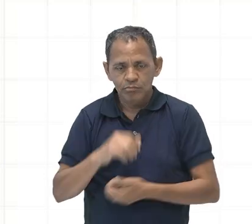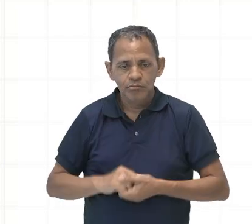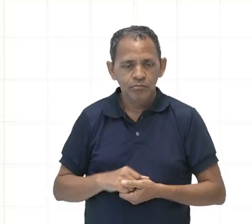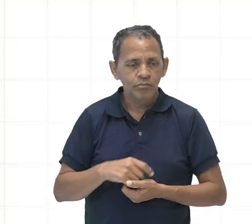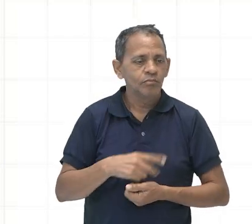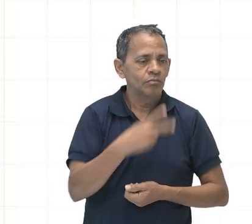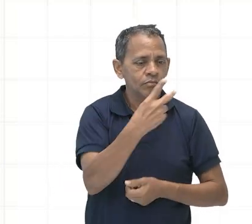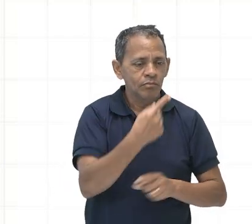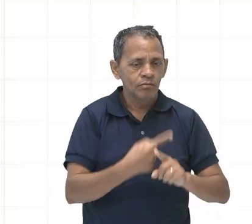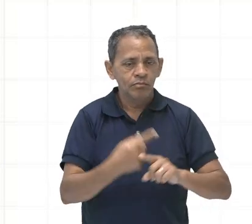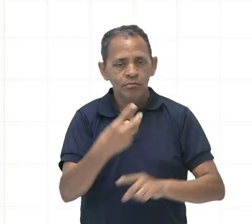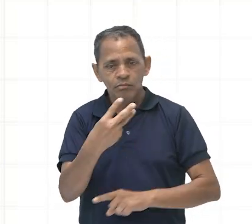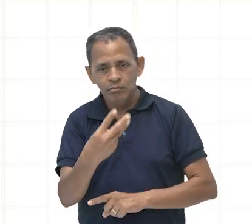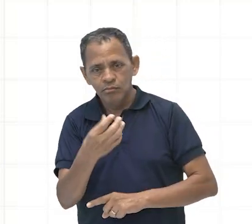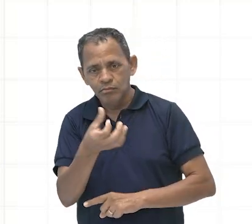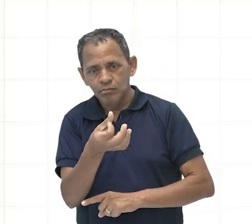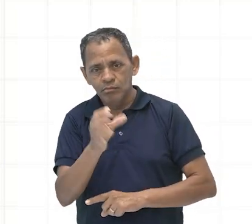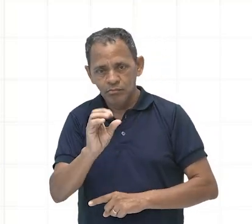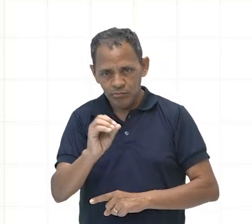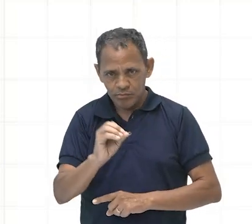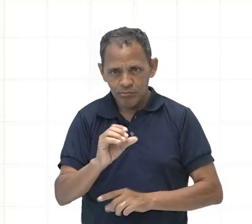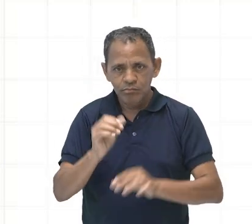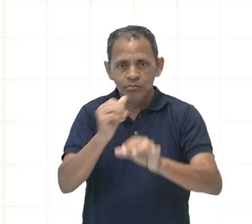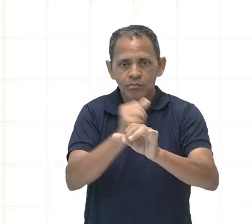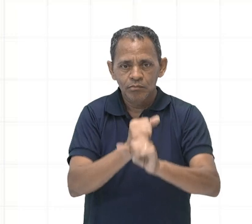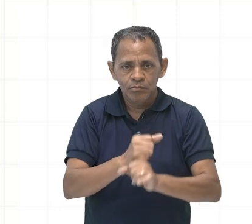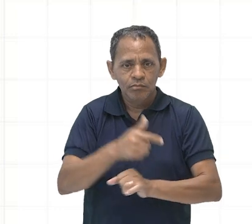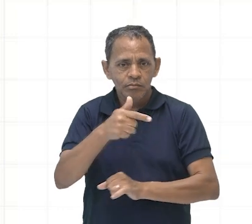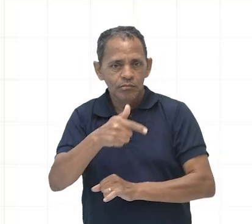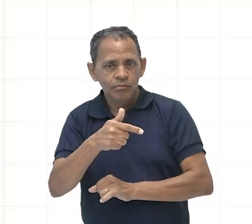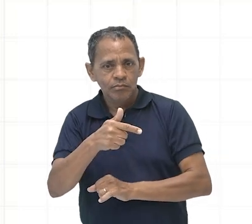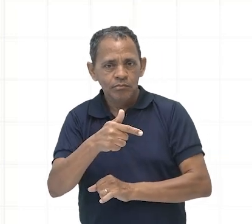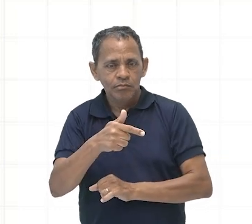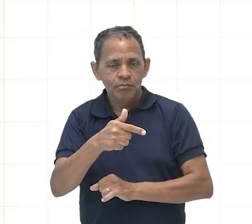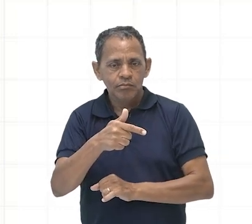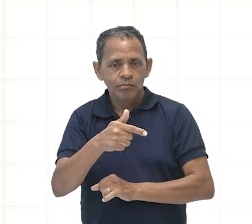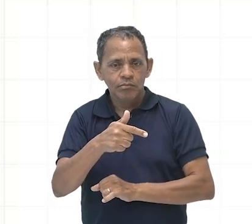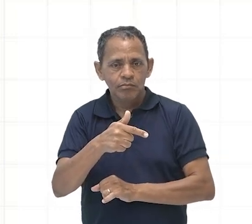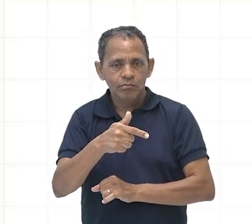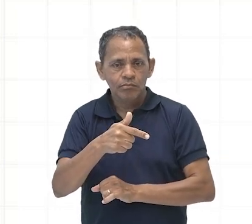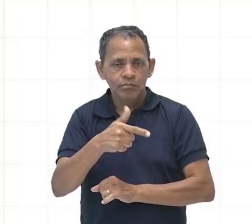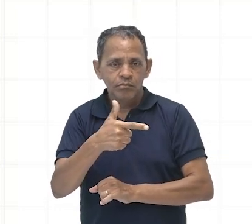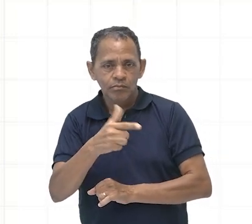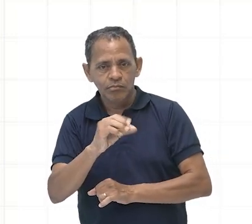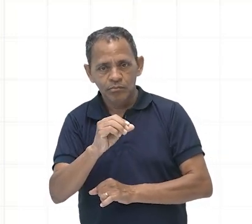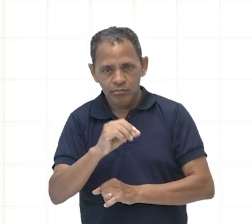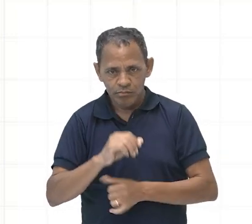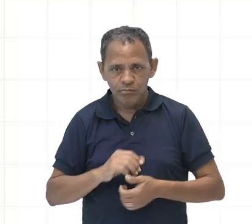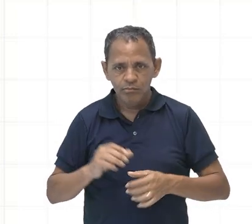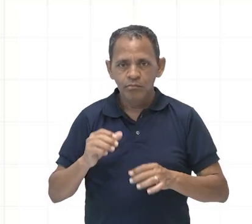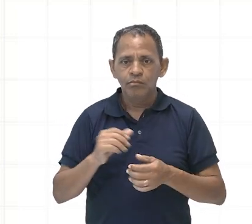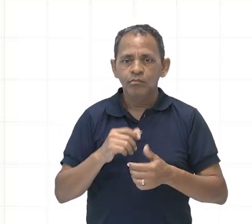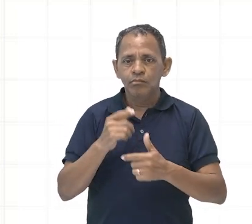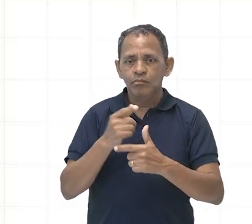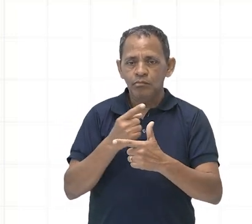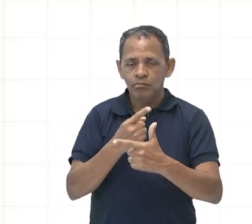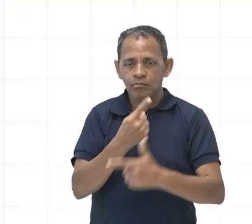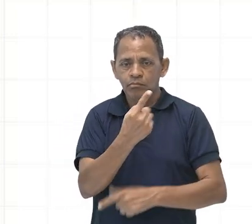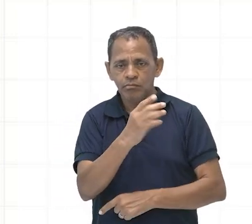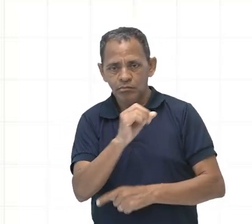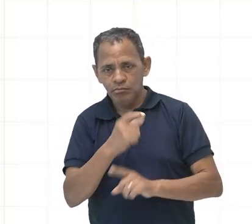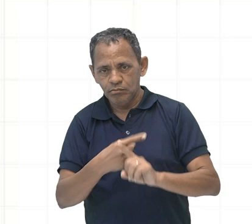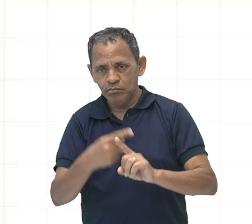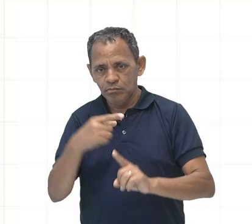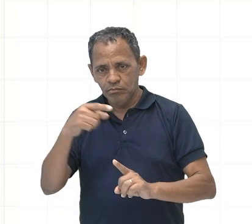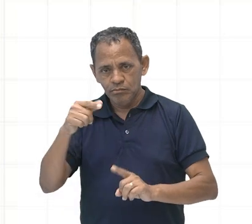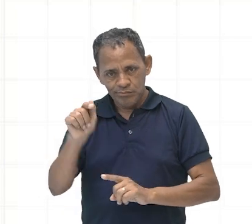360 é igual a 10 vezes x. Fazendo a conta, 2 vezes 360 vai